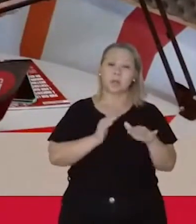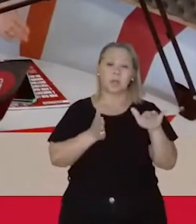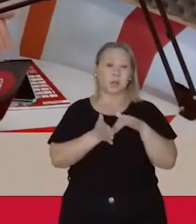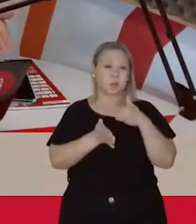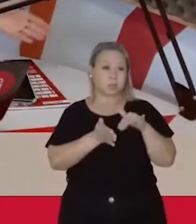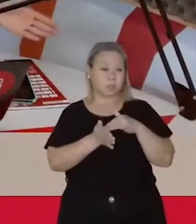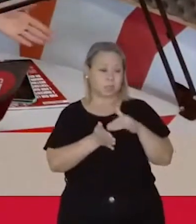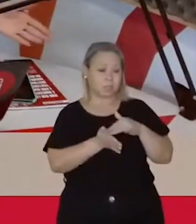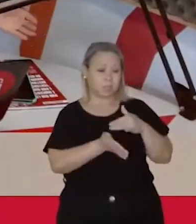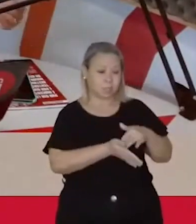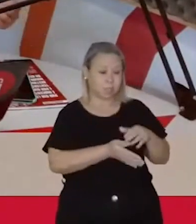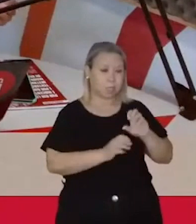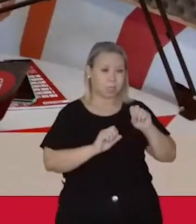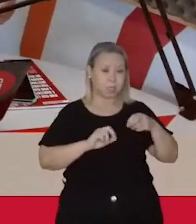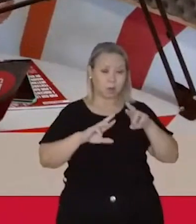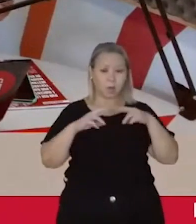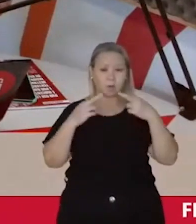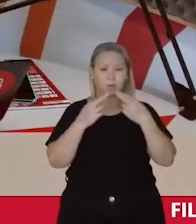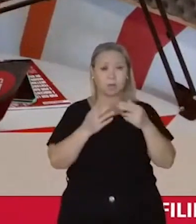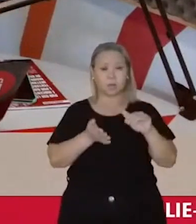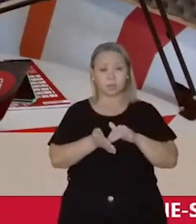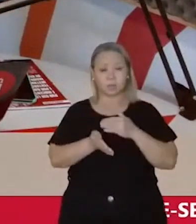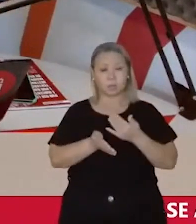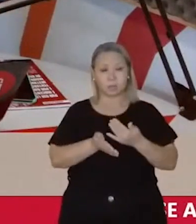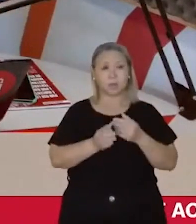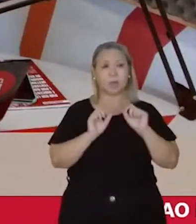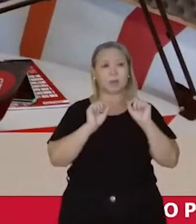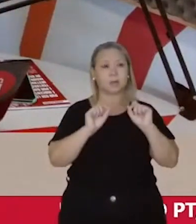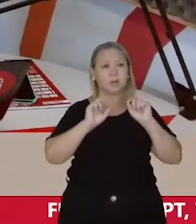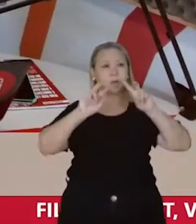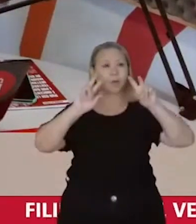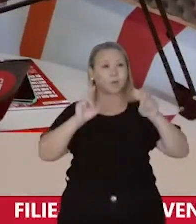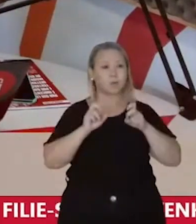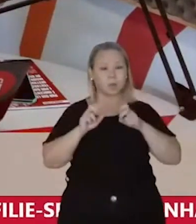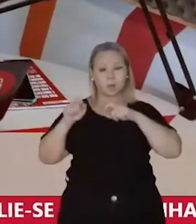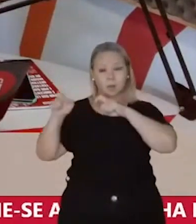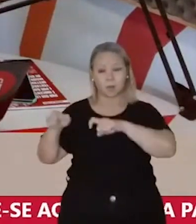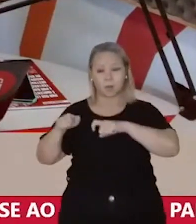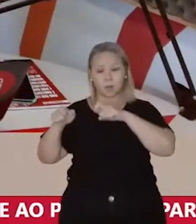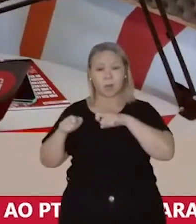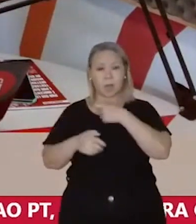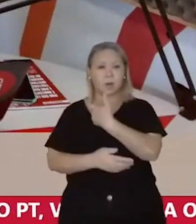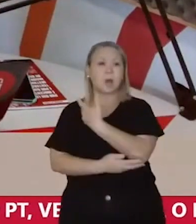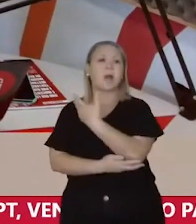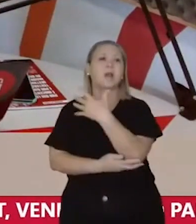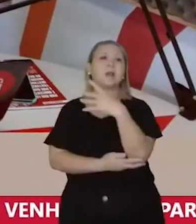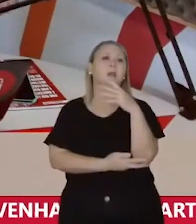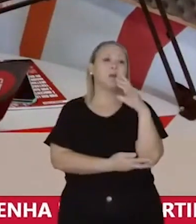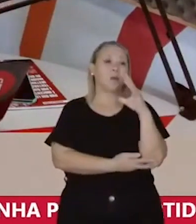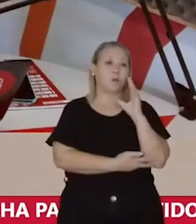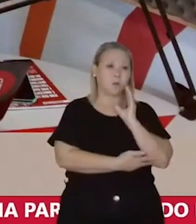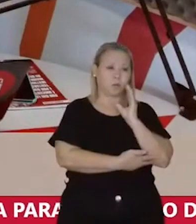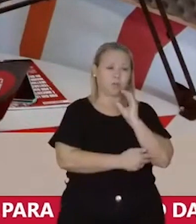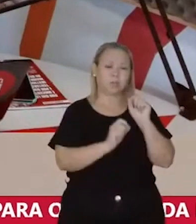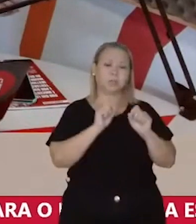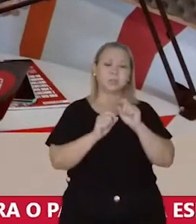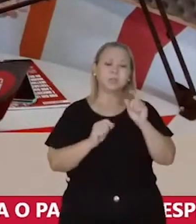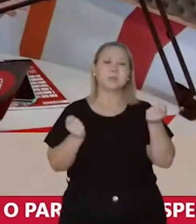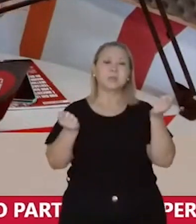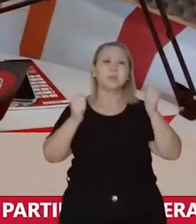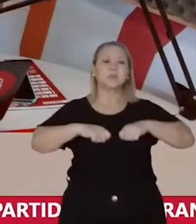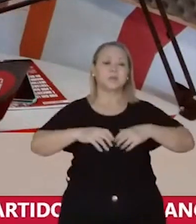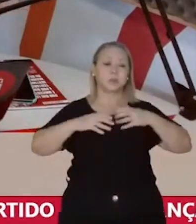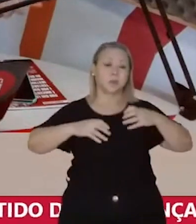secretarias ou sessões da secretaria voltadas para a agroecologia. E se seria possível ampliar